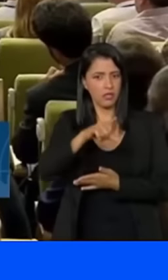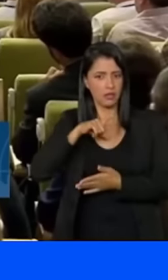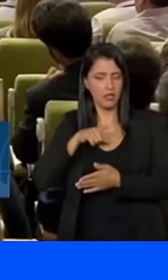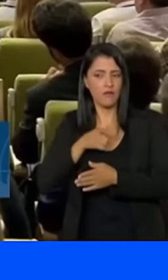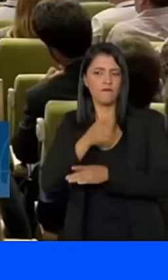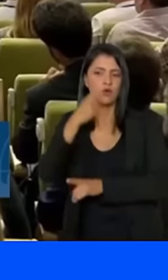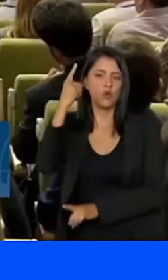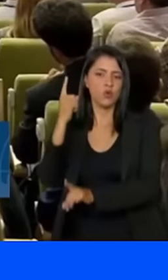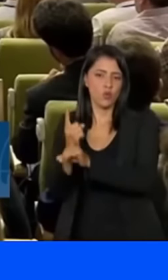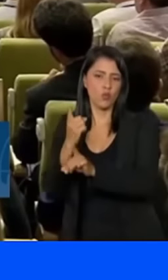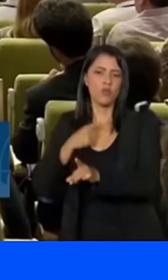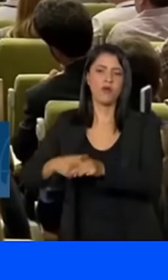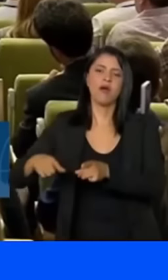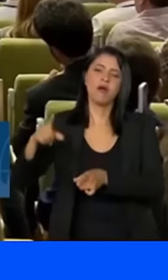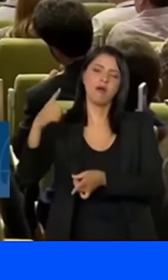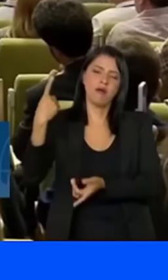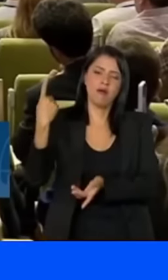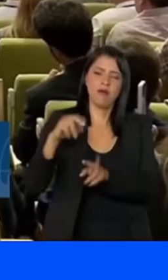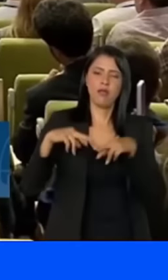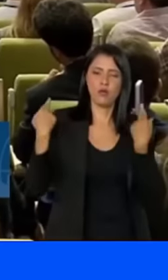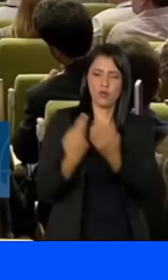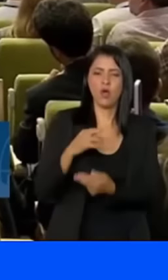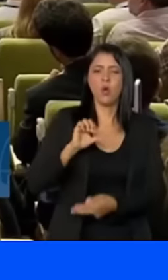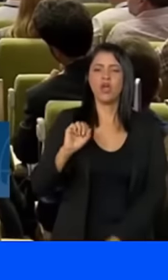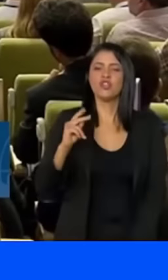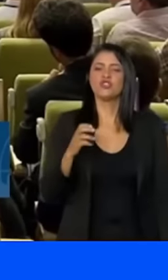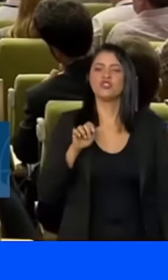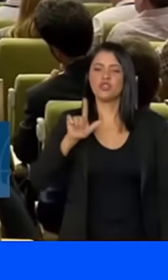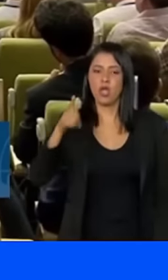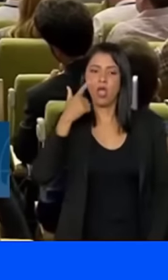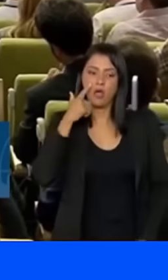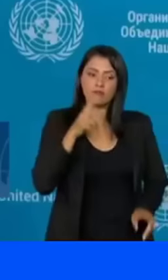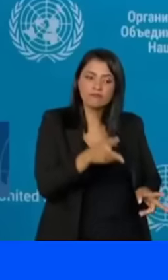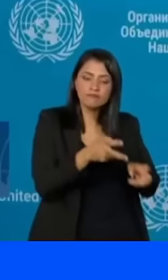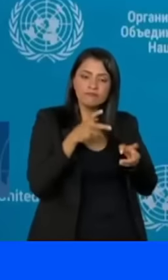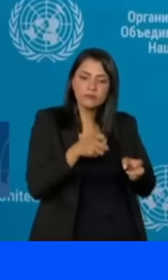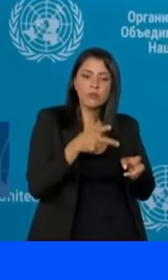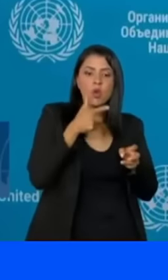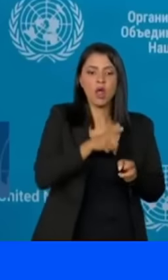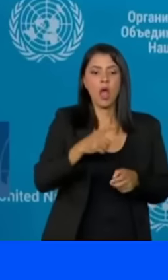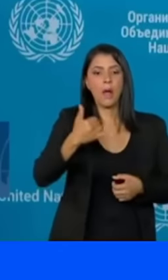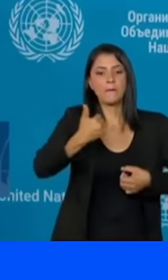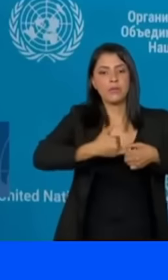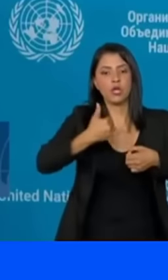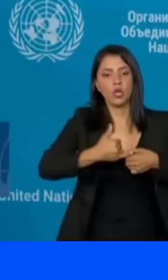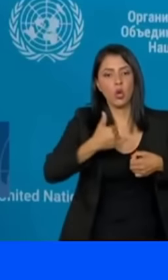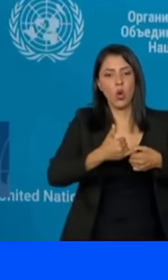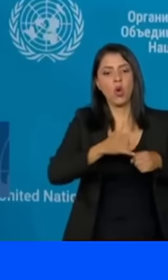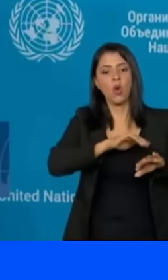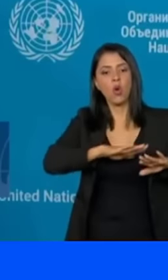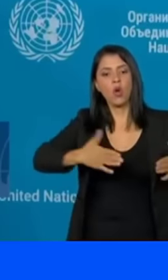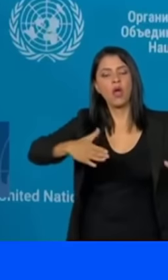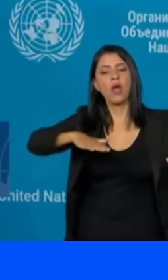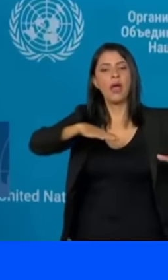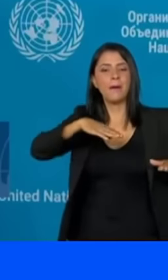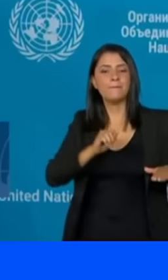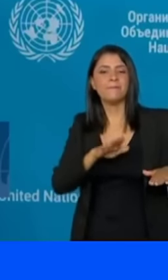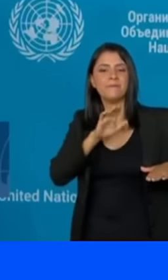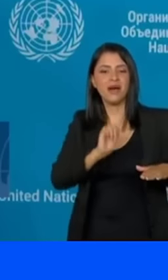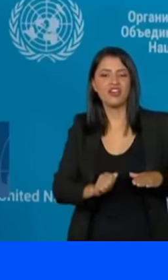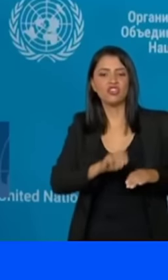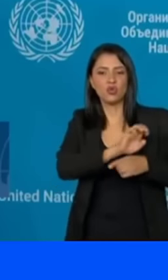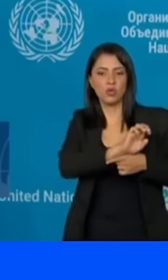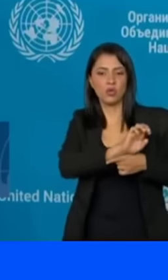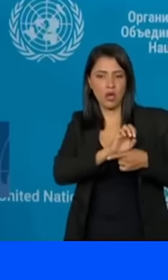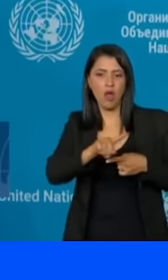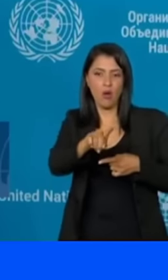agenda com a Shell, que tem interesse em explorar petróleo na margem equatorial. Isso causou desconforto em integrantes do seu próprio